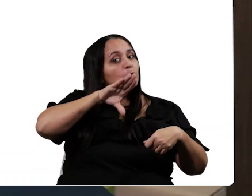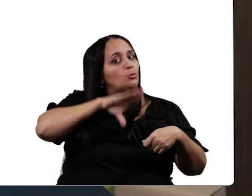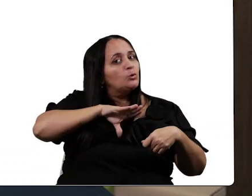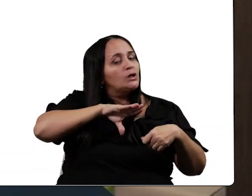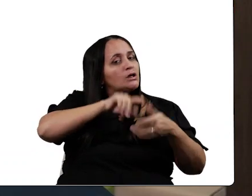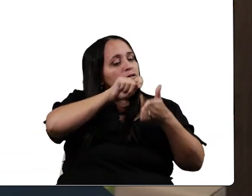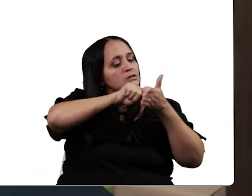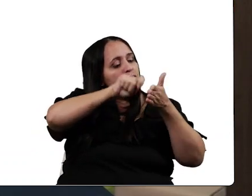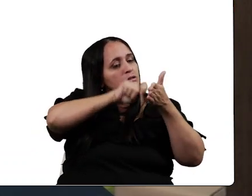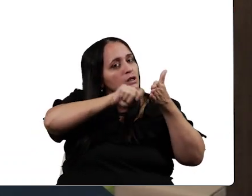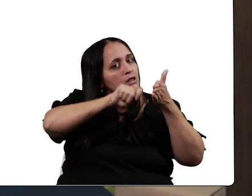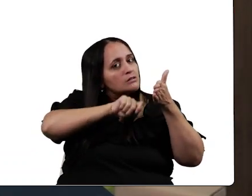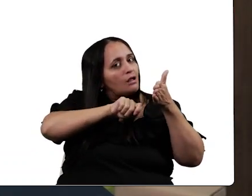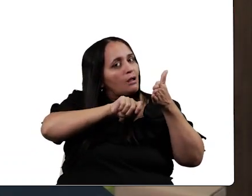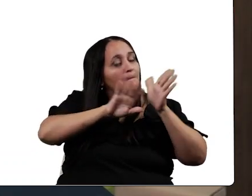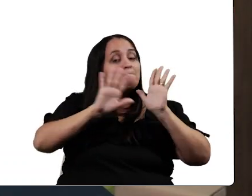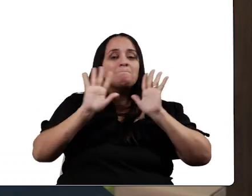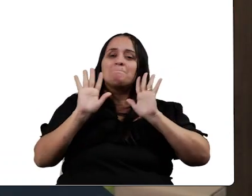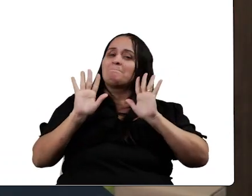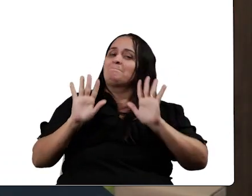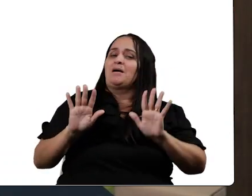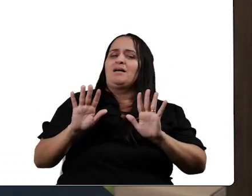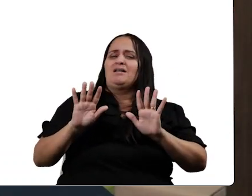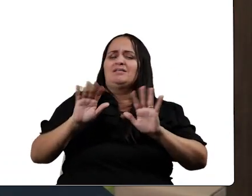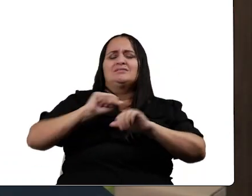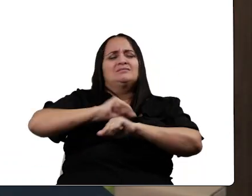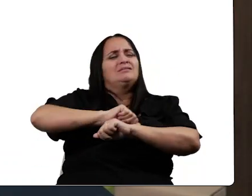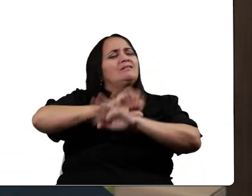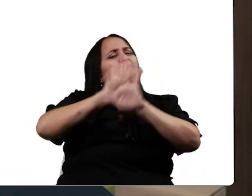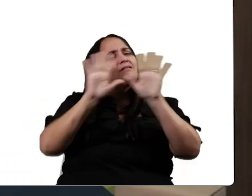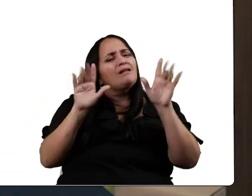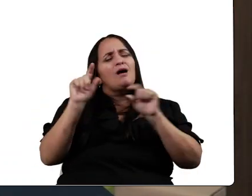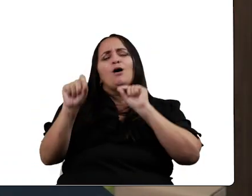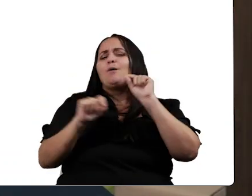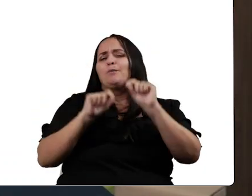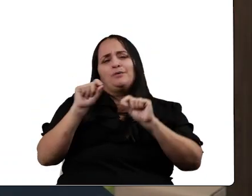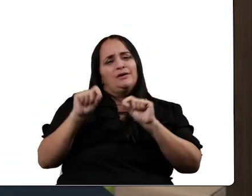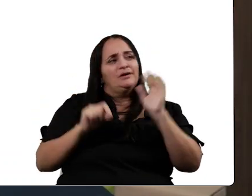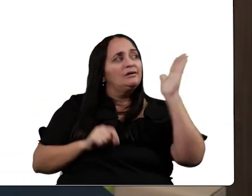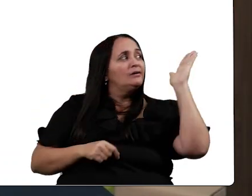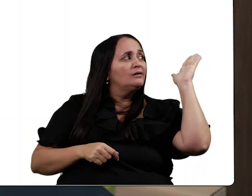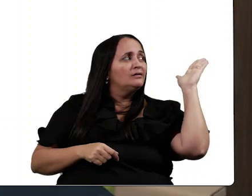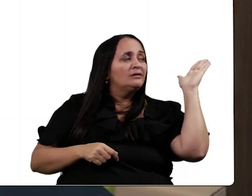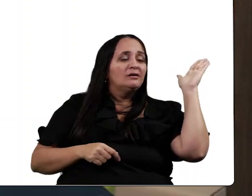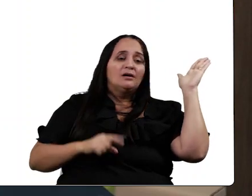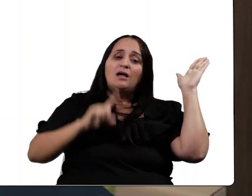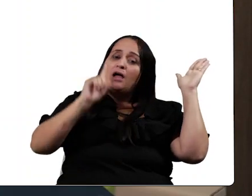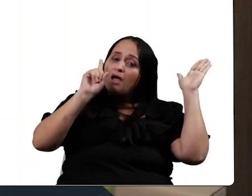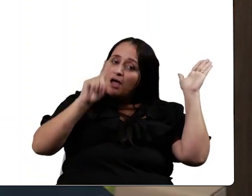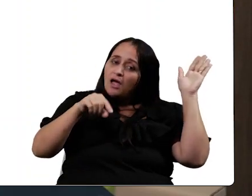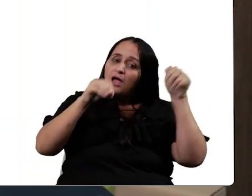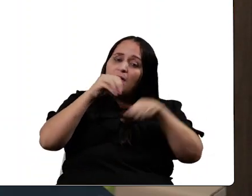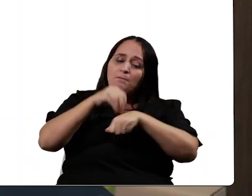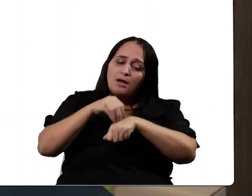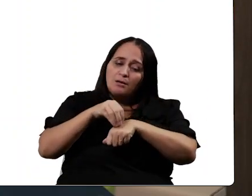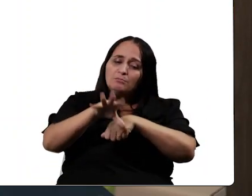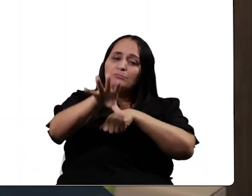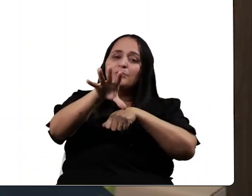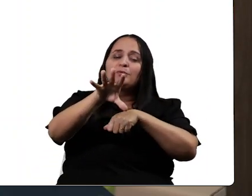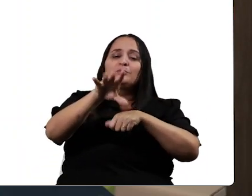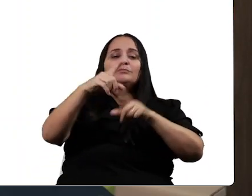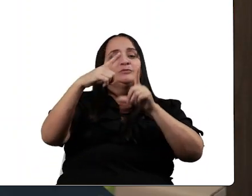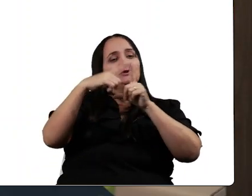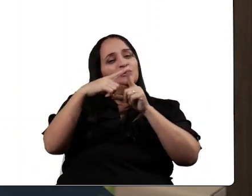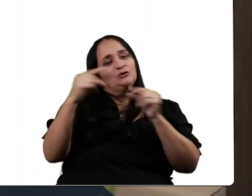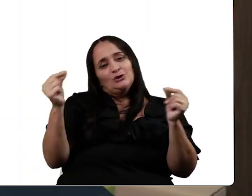português. Então, claramente, a pessoa para quem é destinada a publicidade conta